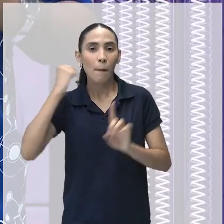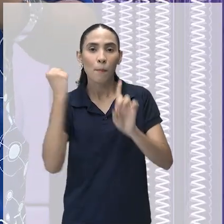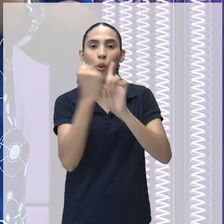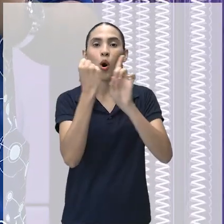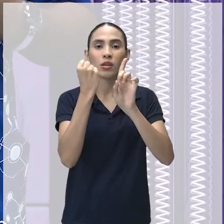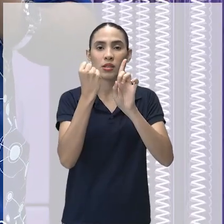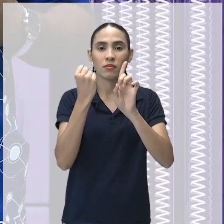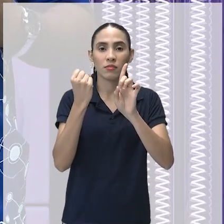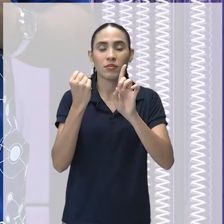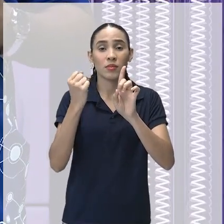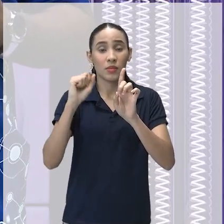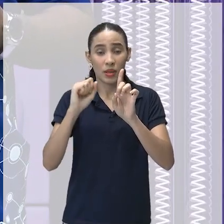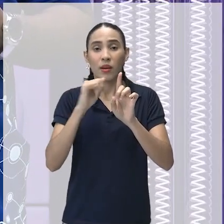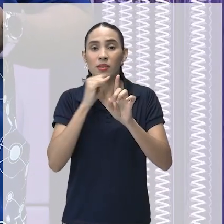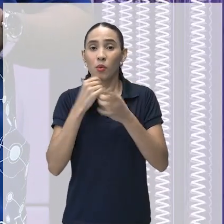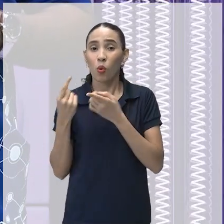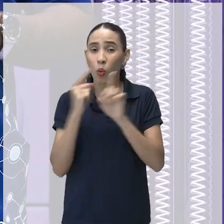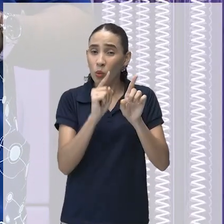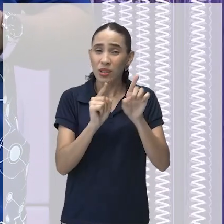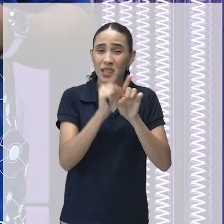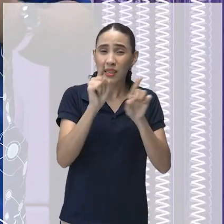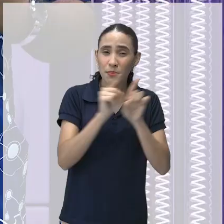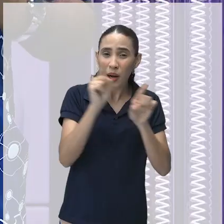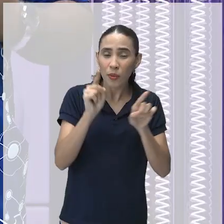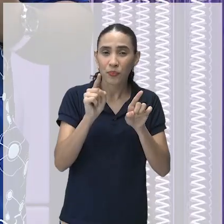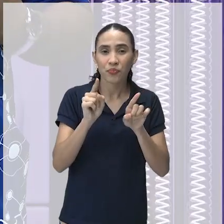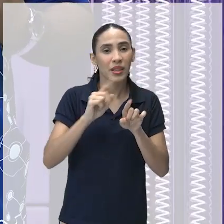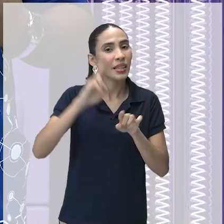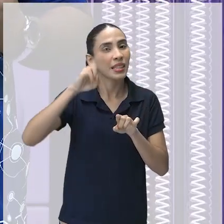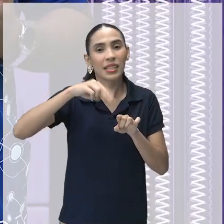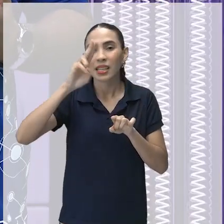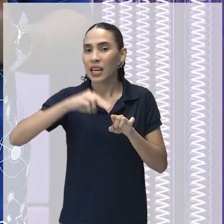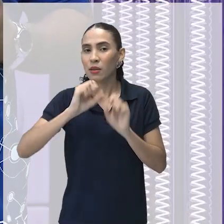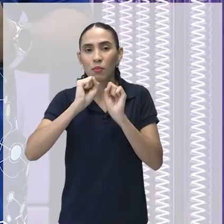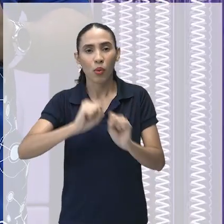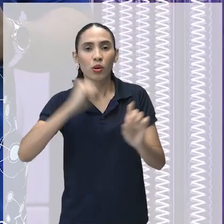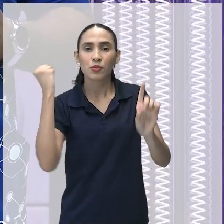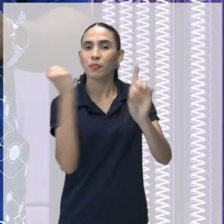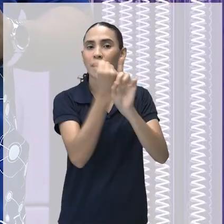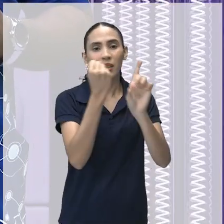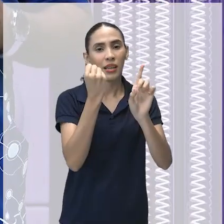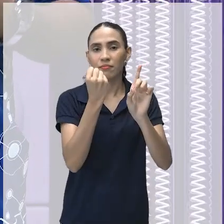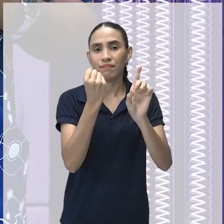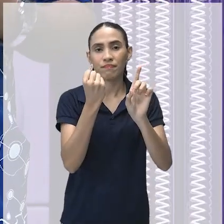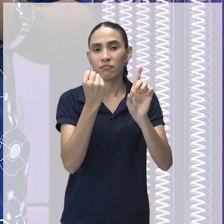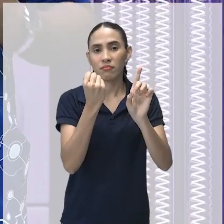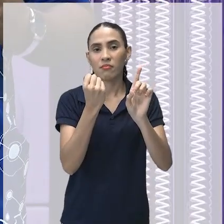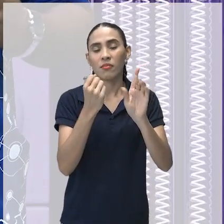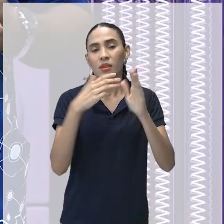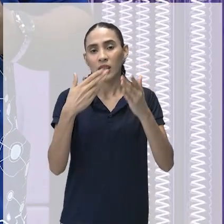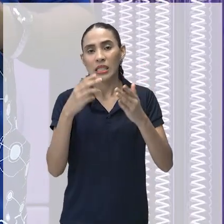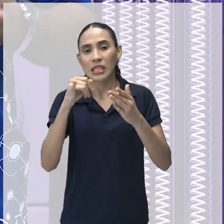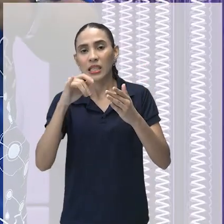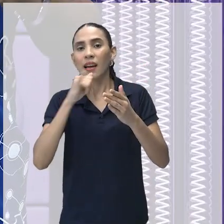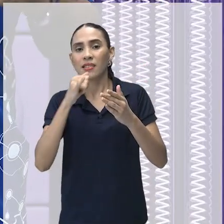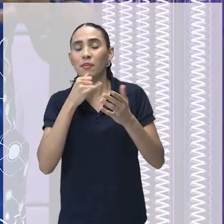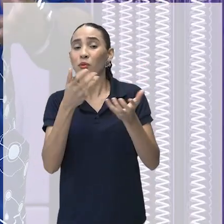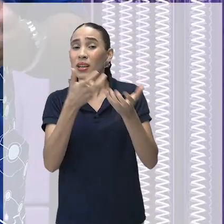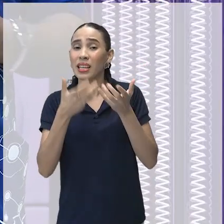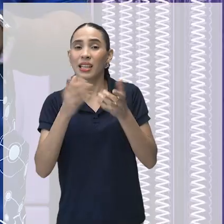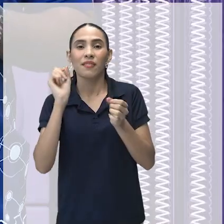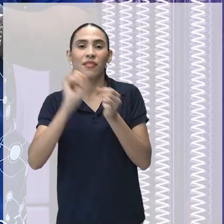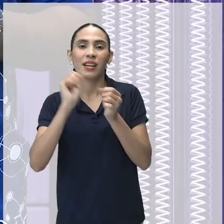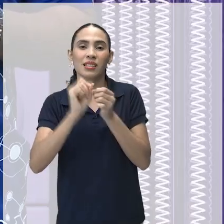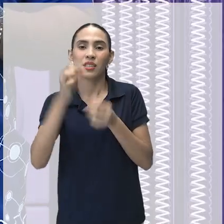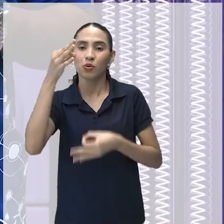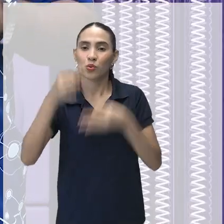comete, mesmo sendo homicídio contra o seu próprio irmão, ninguém pode tirar a vida um do outro, mesmo que seja para querer